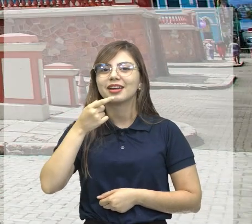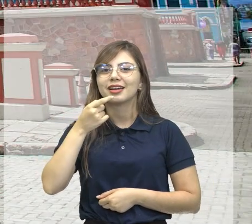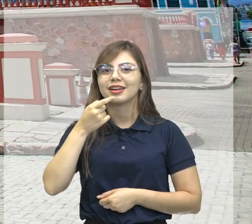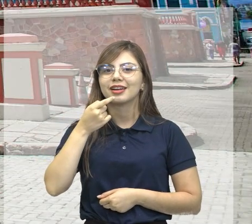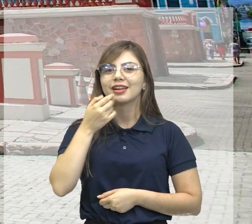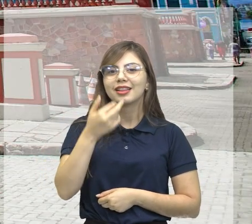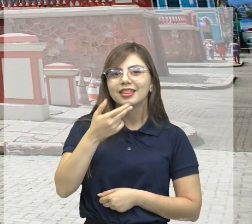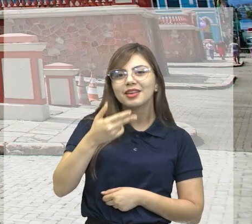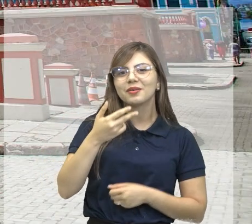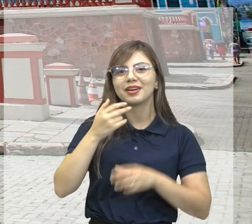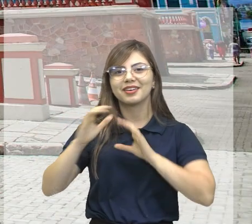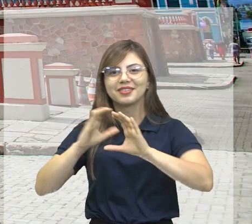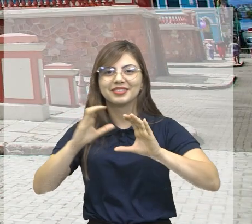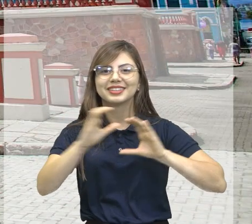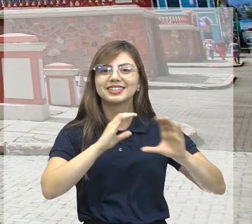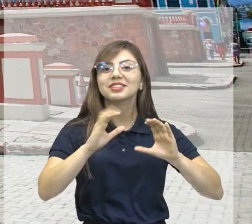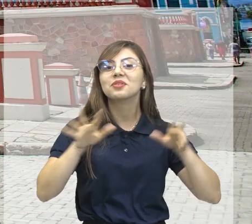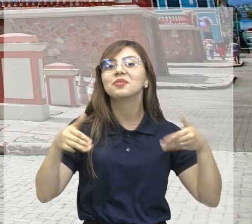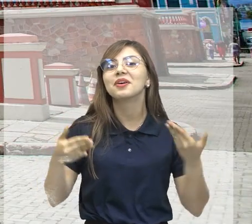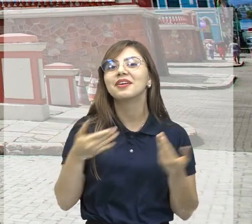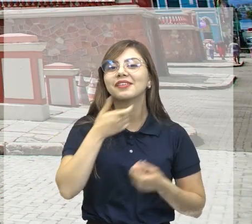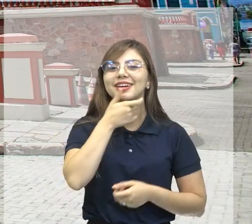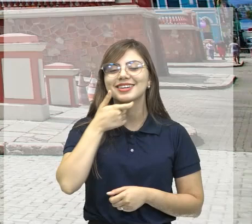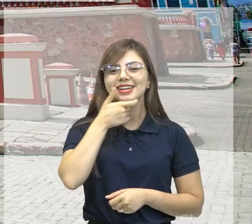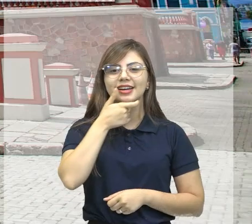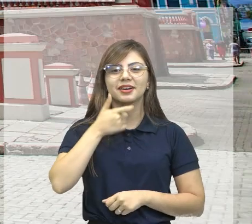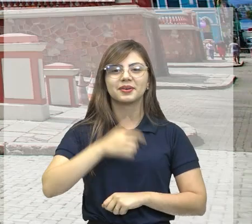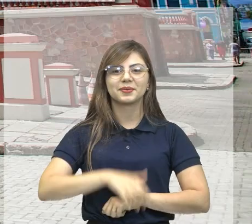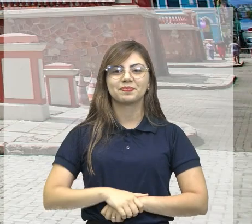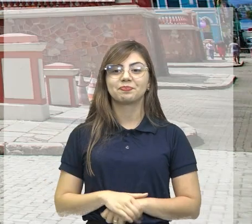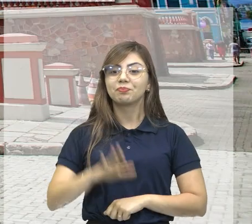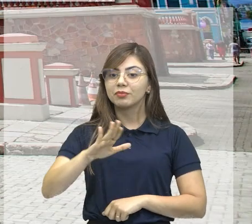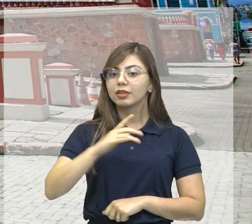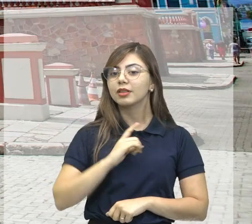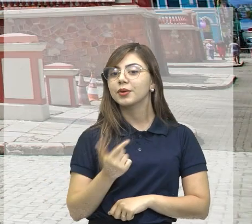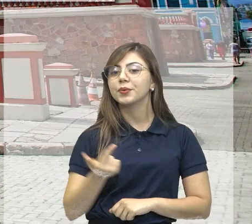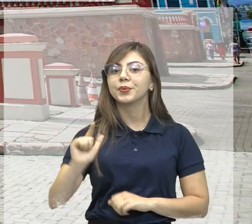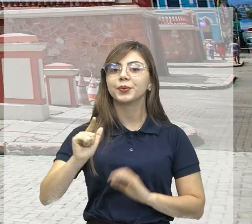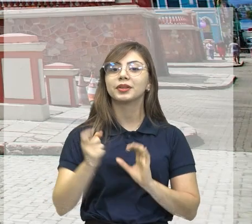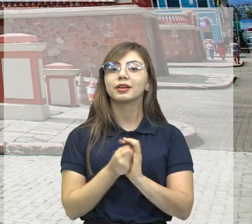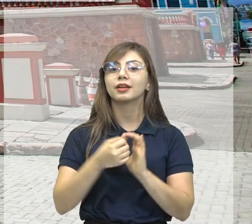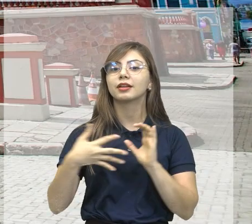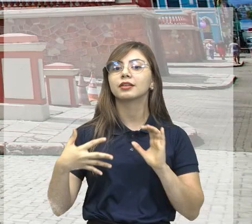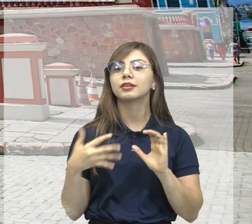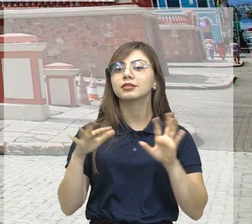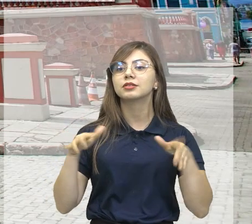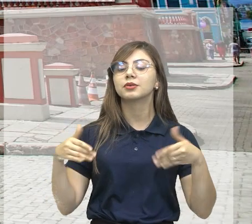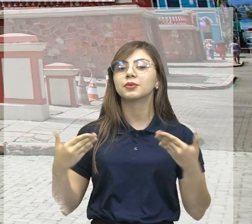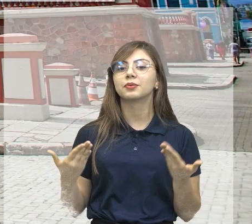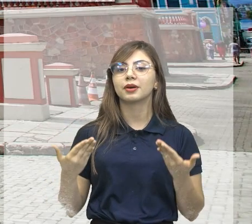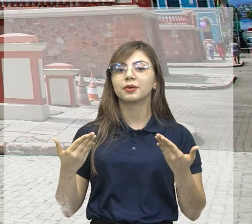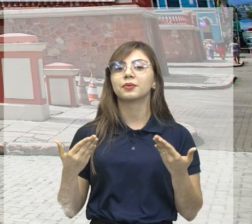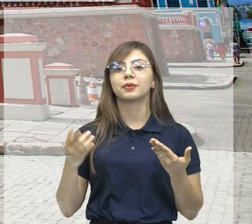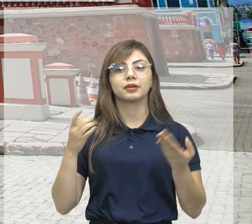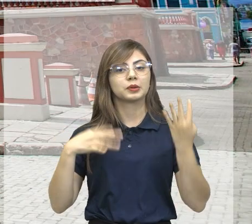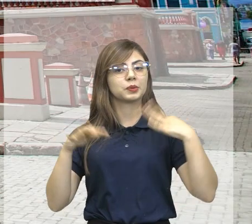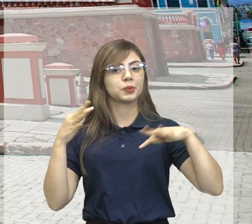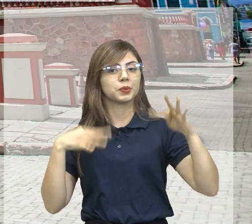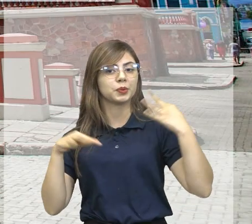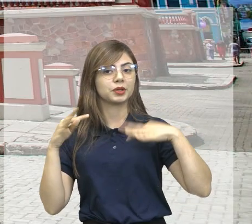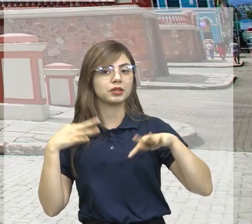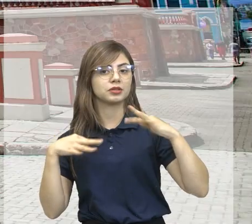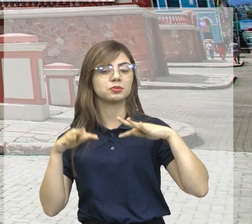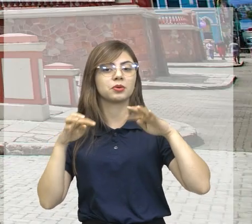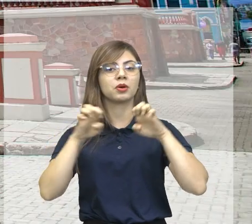franca. Temos ainda outros aspectos, não é, relacionados a quê? A turismo ecológico